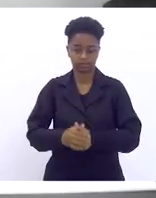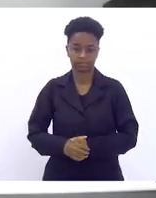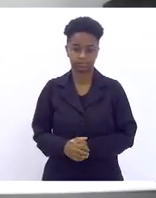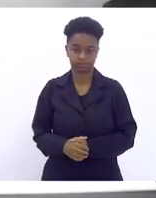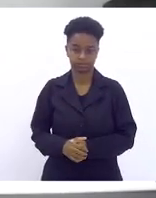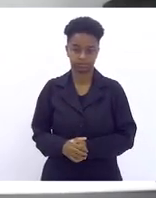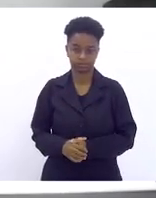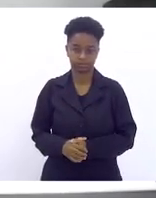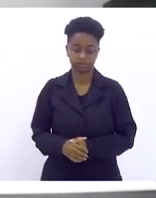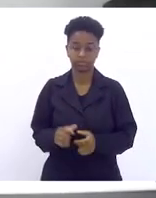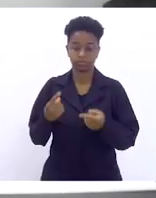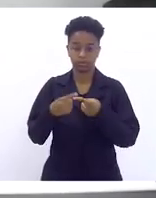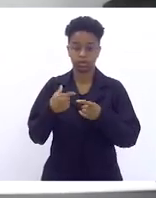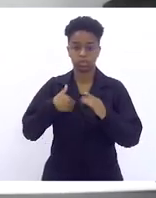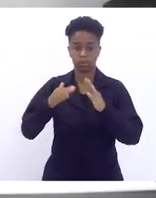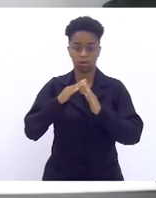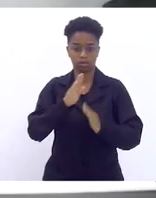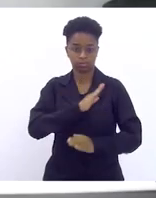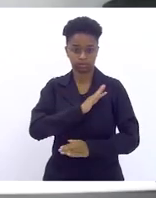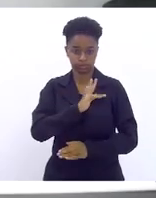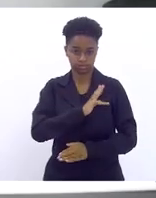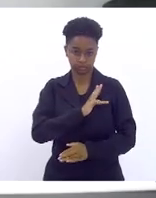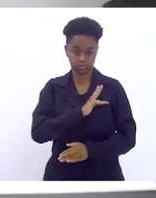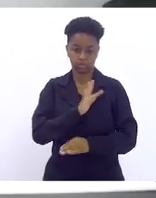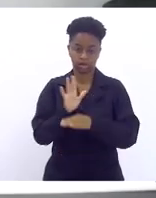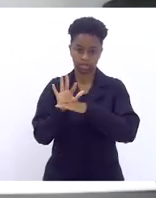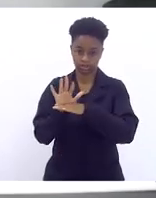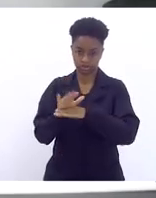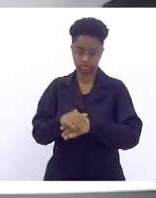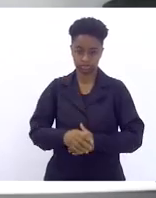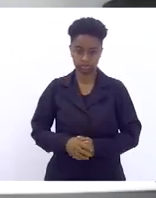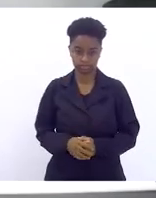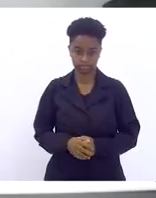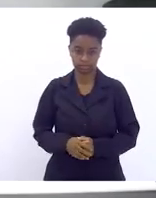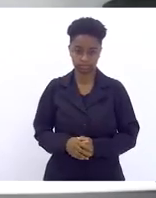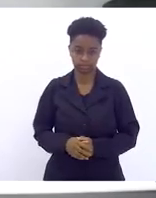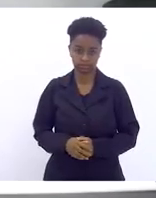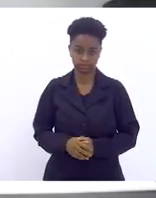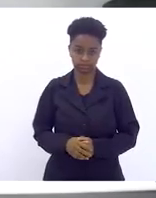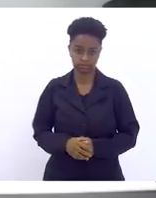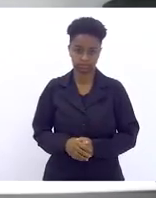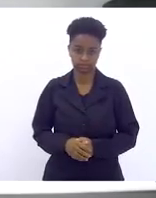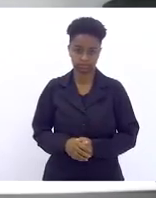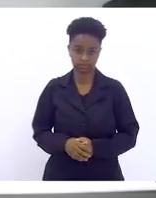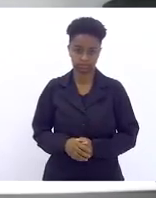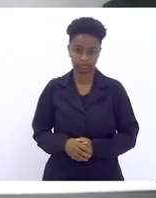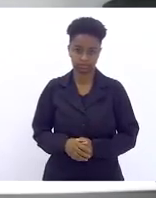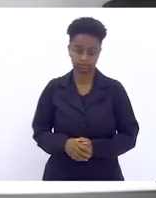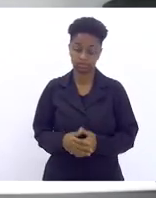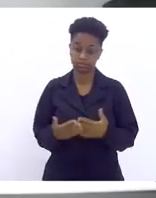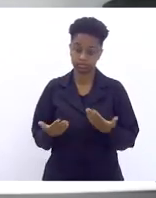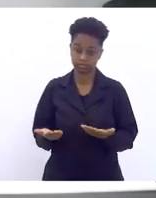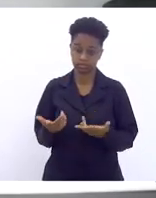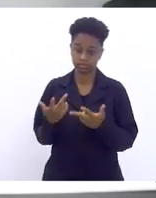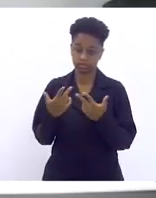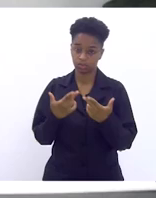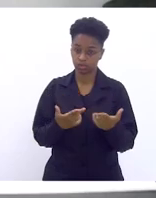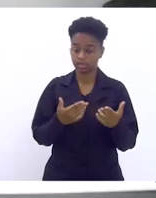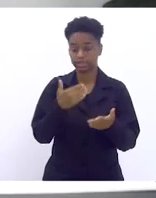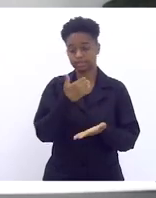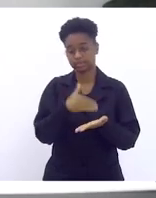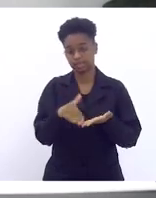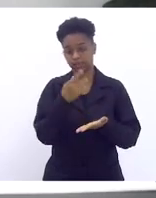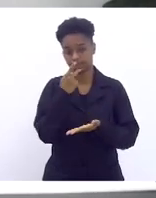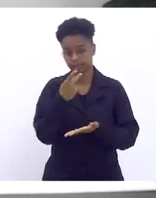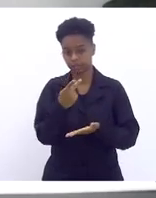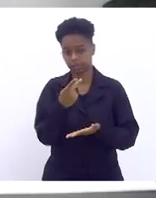eu sou da Baixada Fluminense sou de Duque de Caxias e como secretário é muito bem